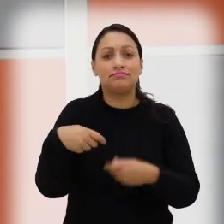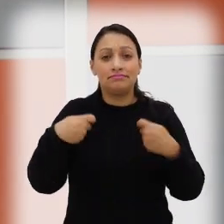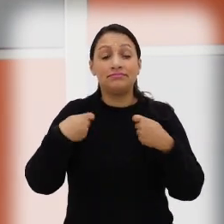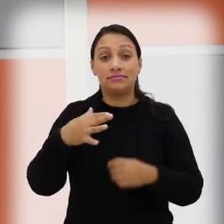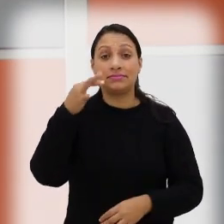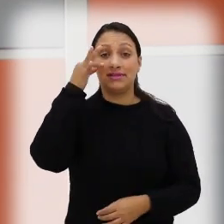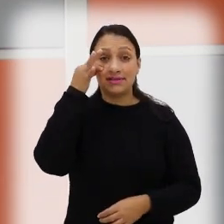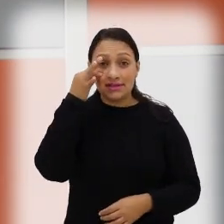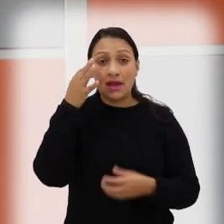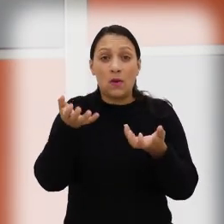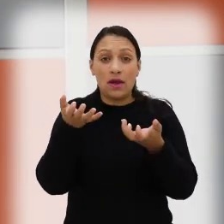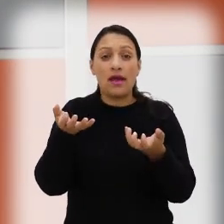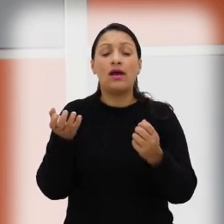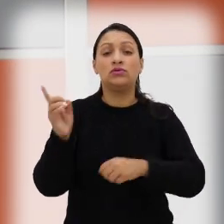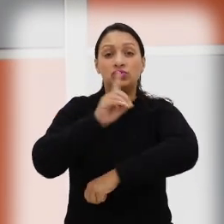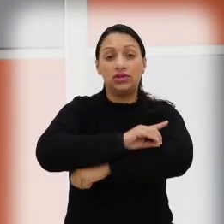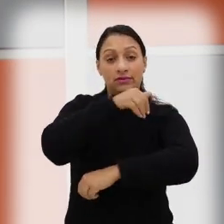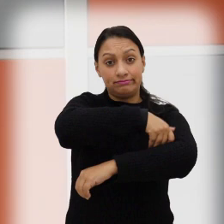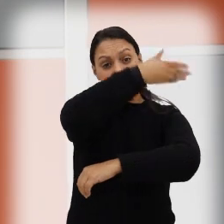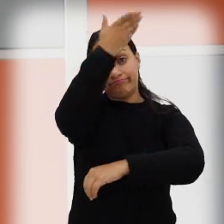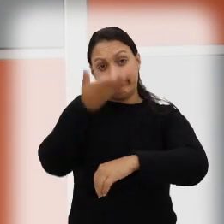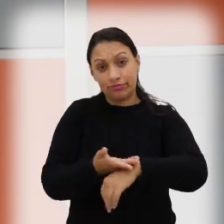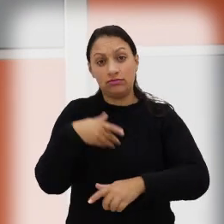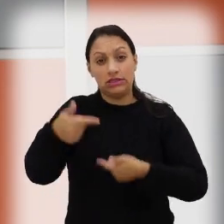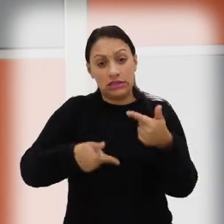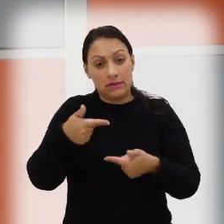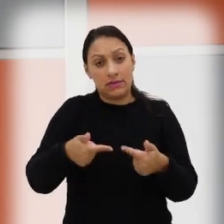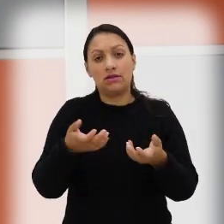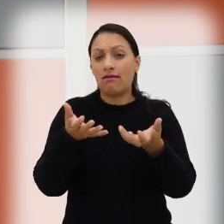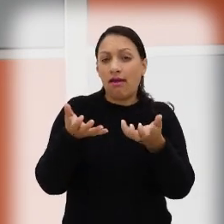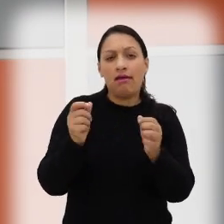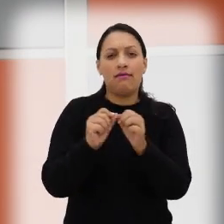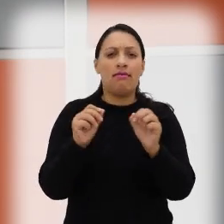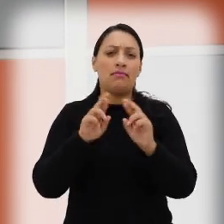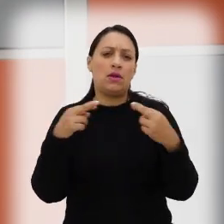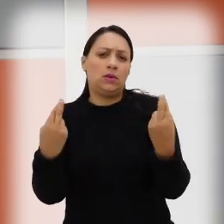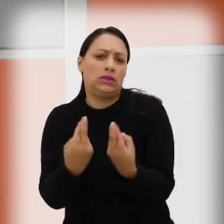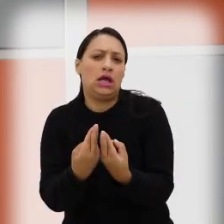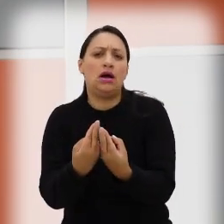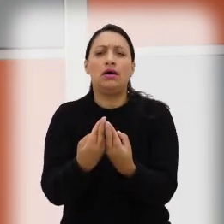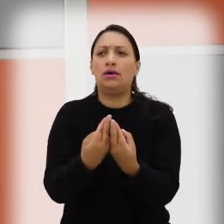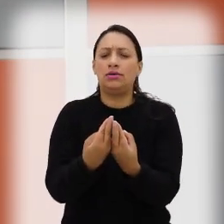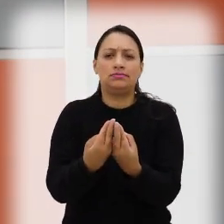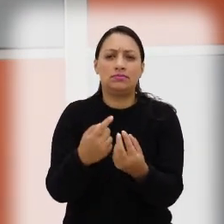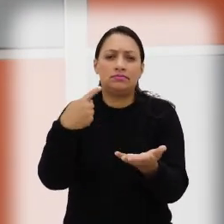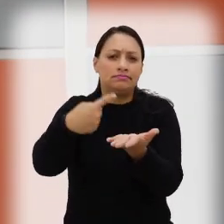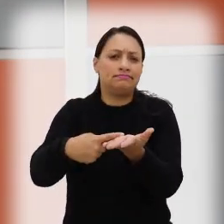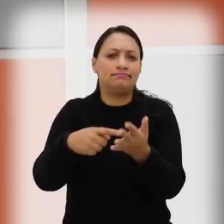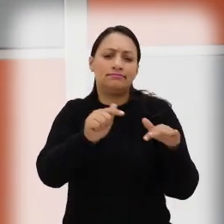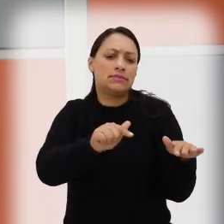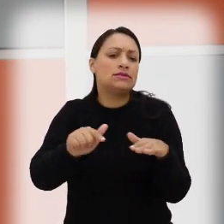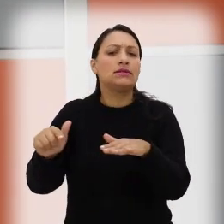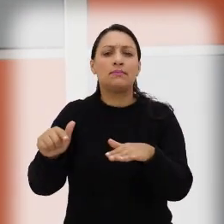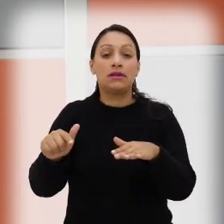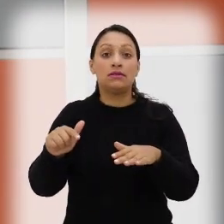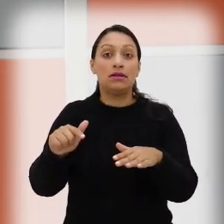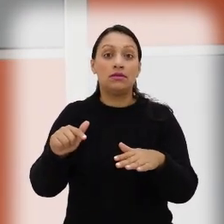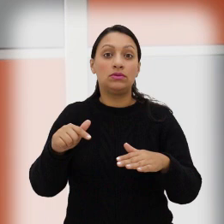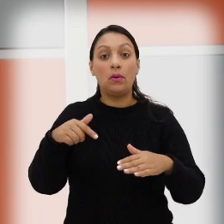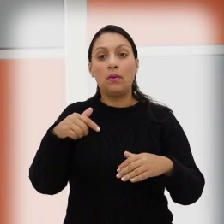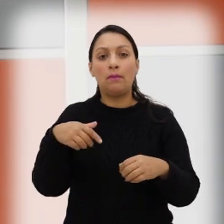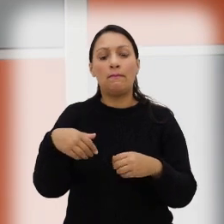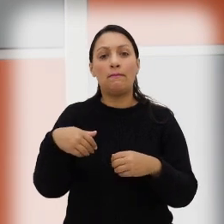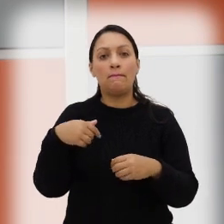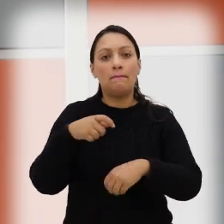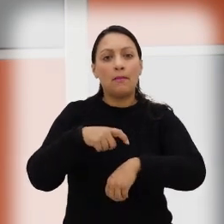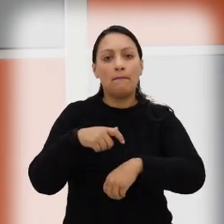e vocês querem passar o dia aqui, ou querem fazer uma reunião, querem ajustar durante a semana, durante esse programa de aceleração, fiquem